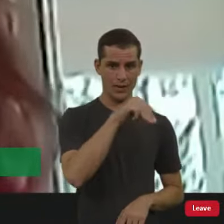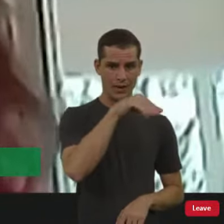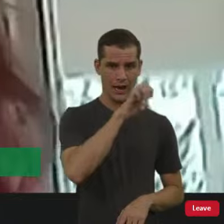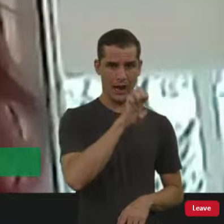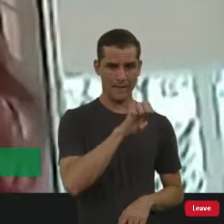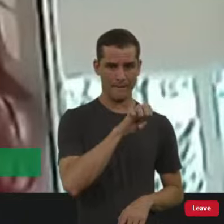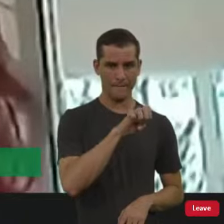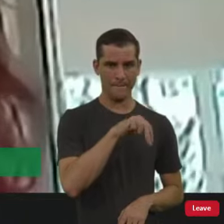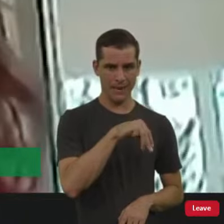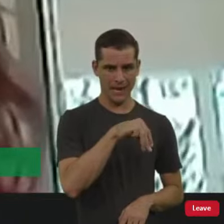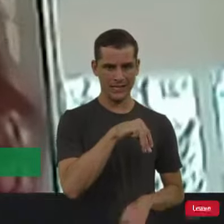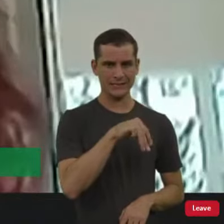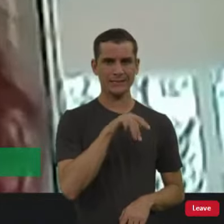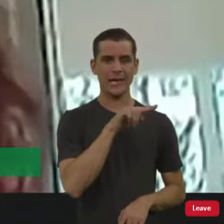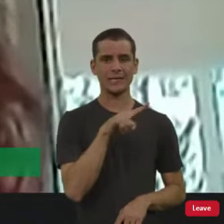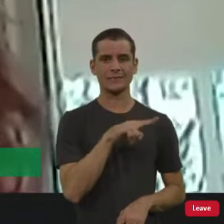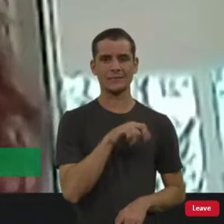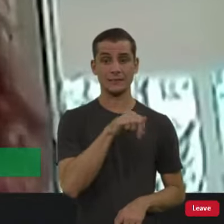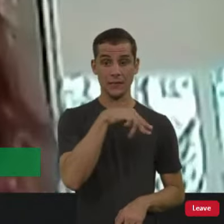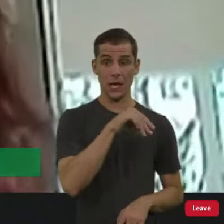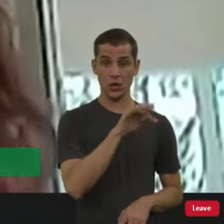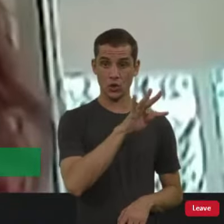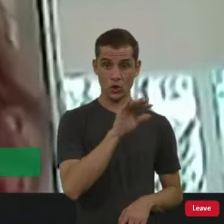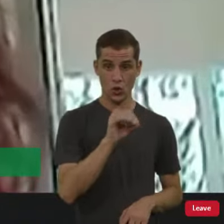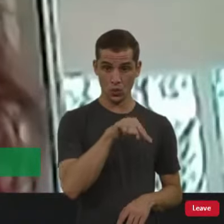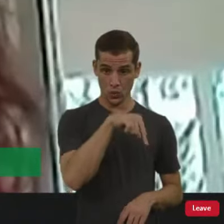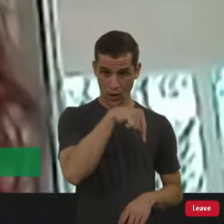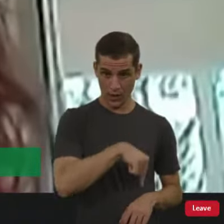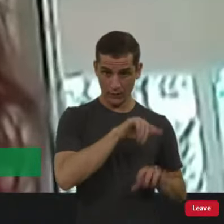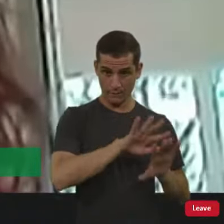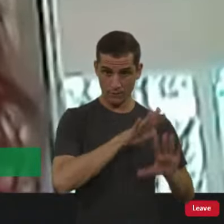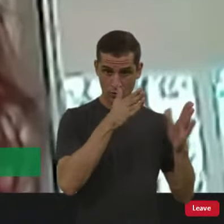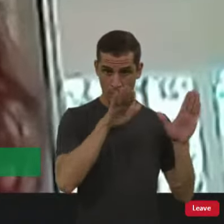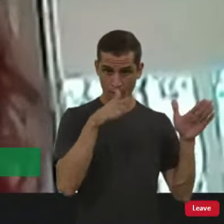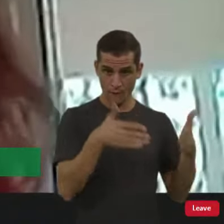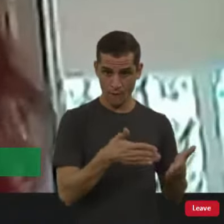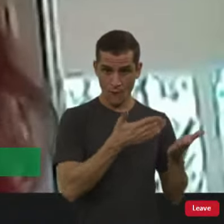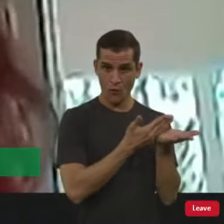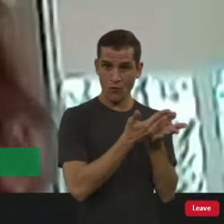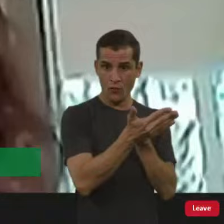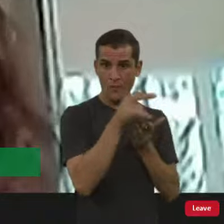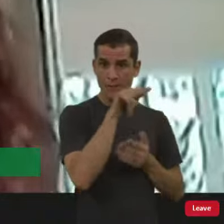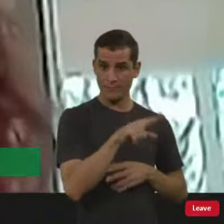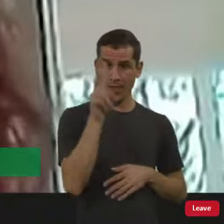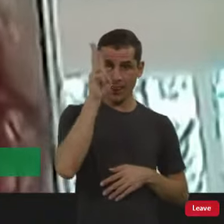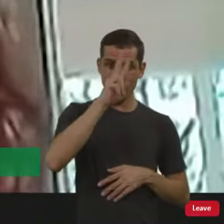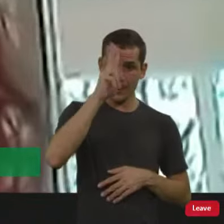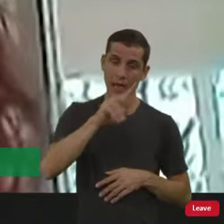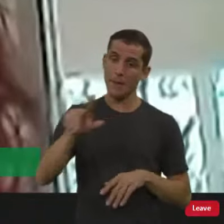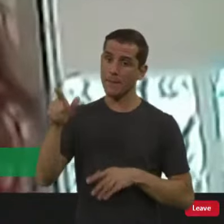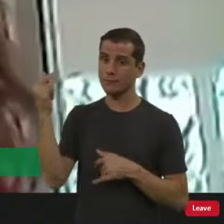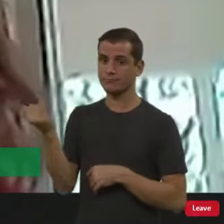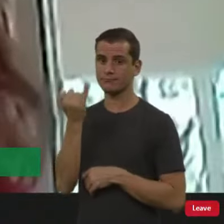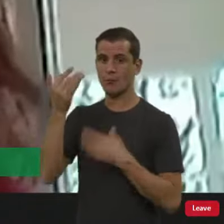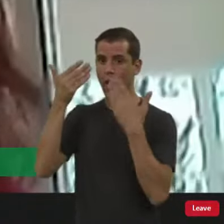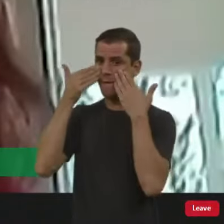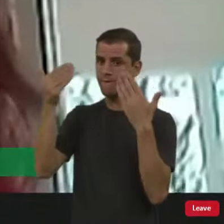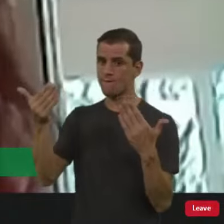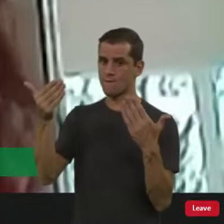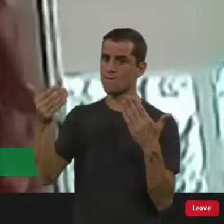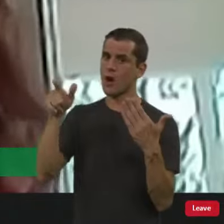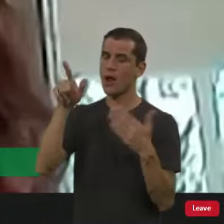é importante a gente destacar, né, o papel das organizações de pacientes em dar visibilidade às doenças raras